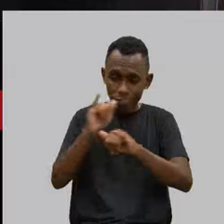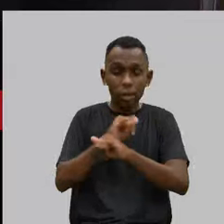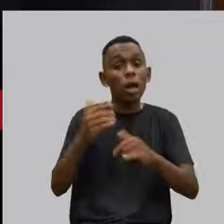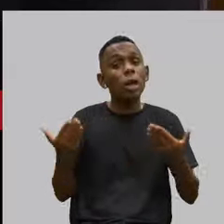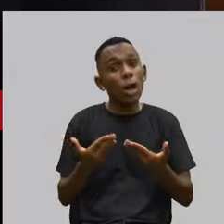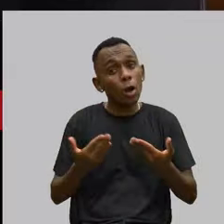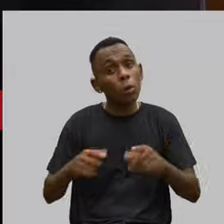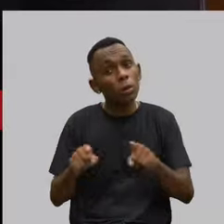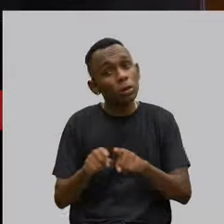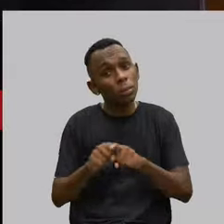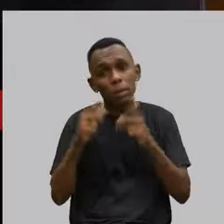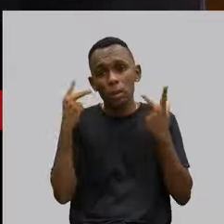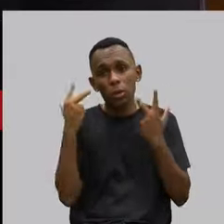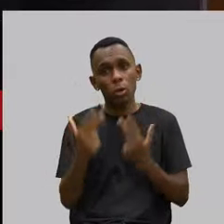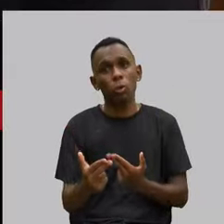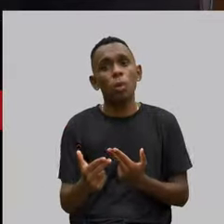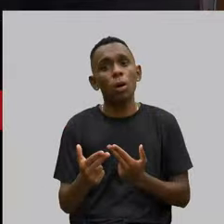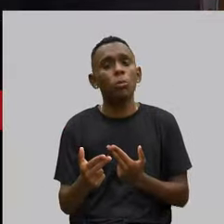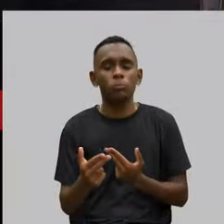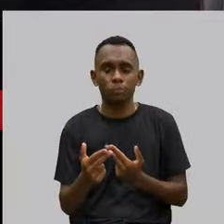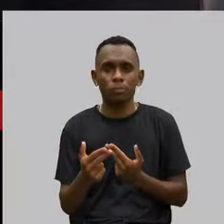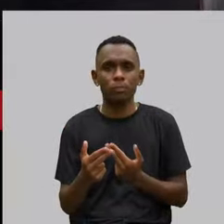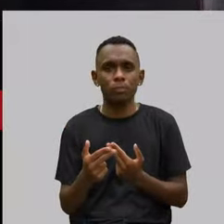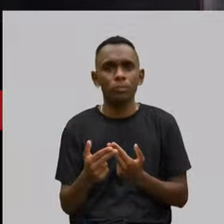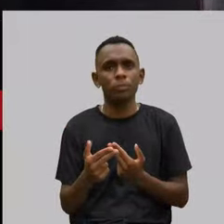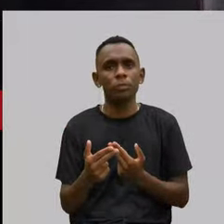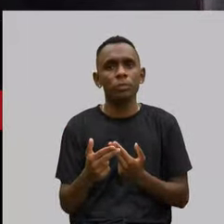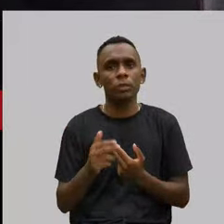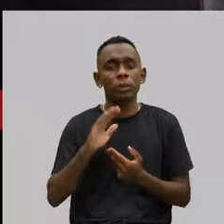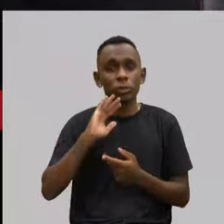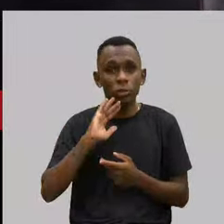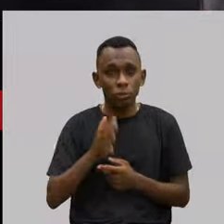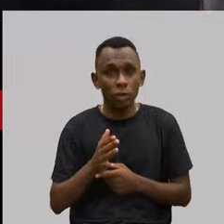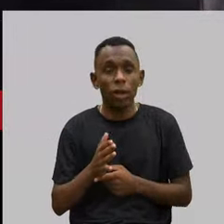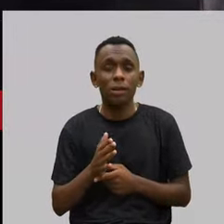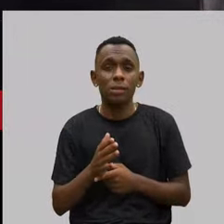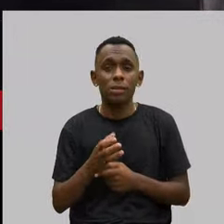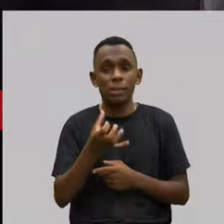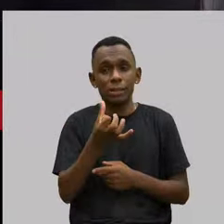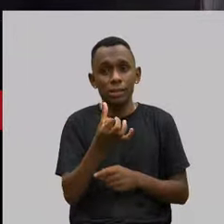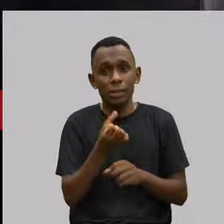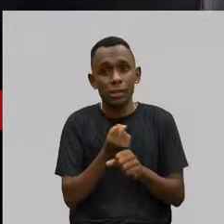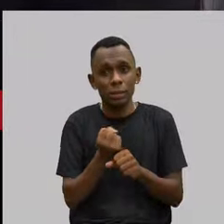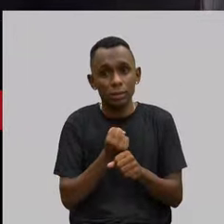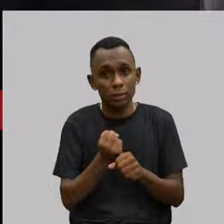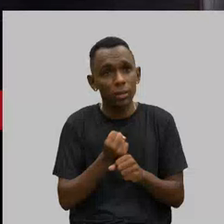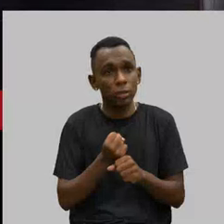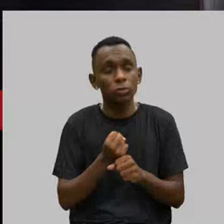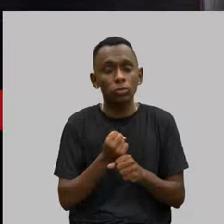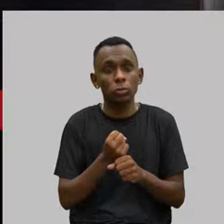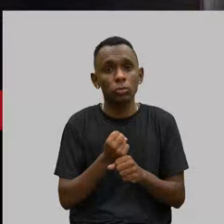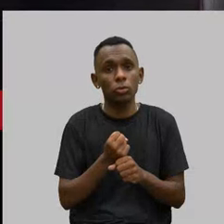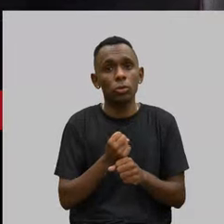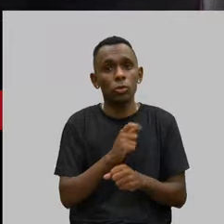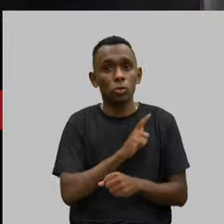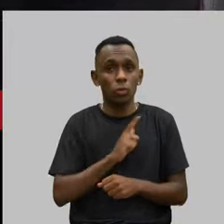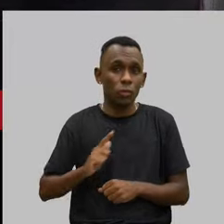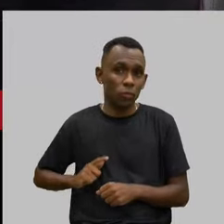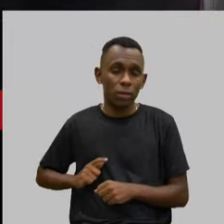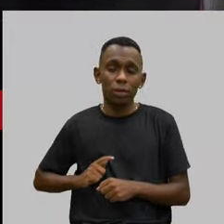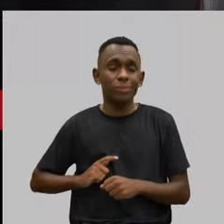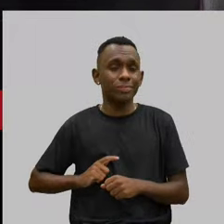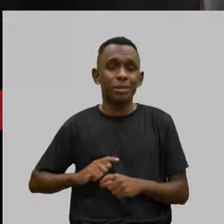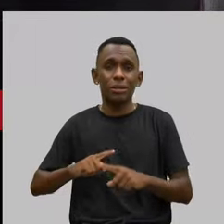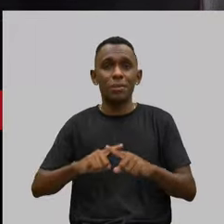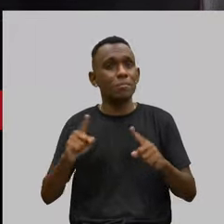continua do mesmo jeito Nós já vamos aí para 6 anos né do governo Zema e não chegou essa